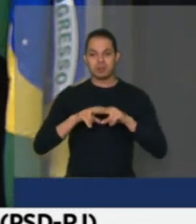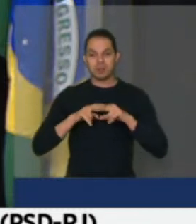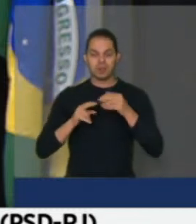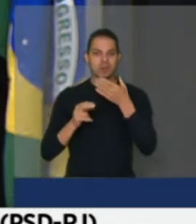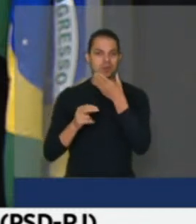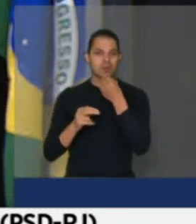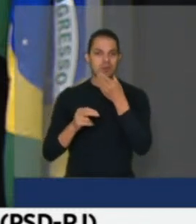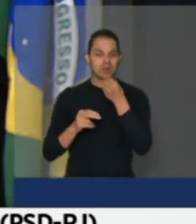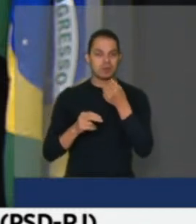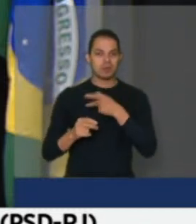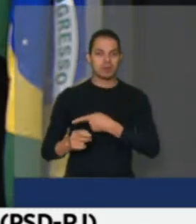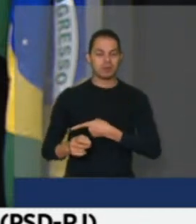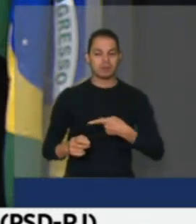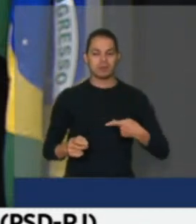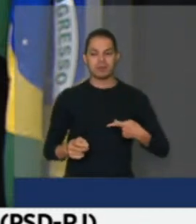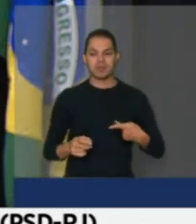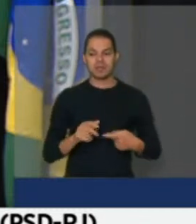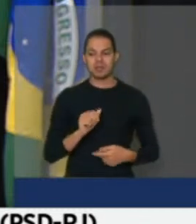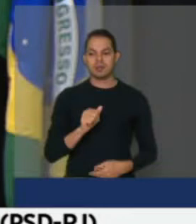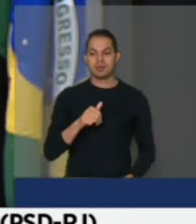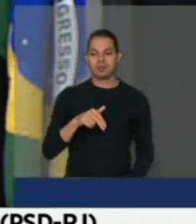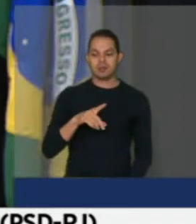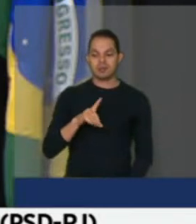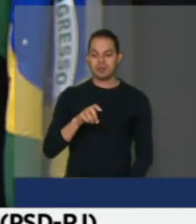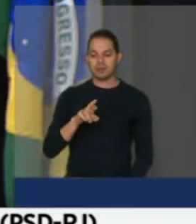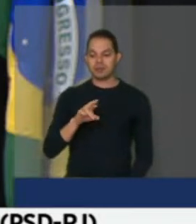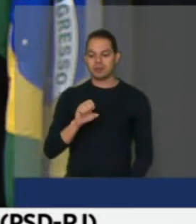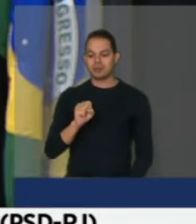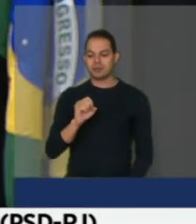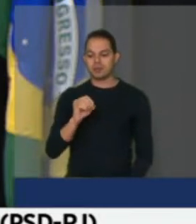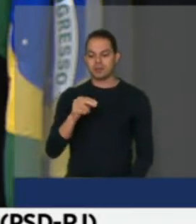do pastor Anderson do Carmo,